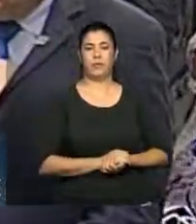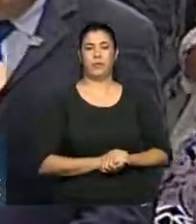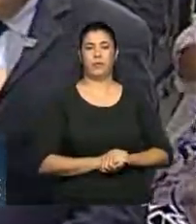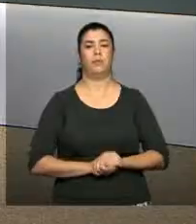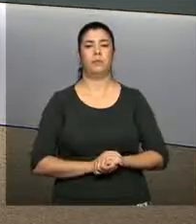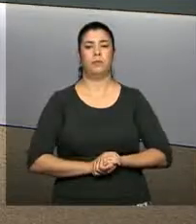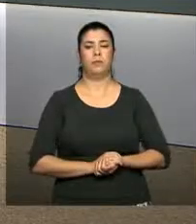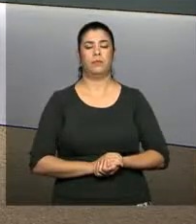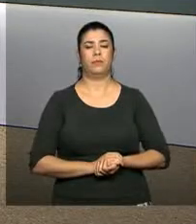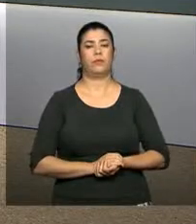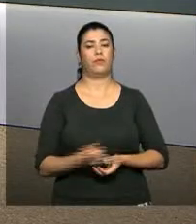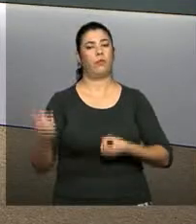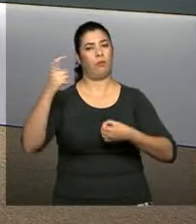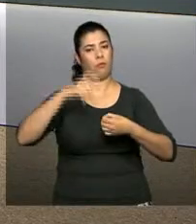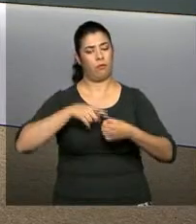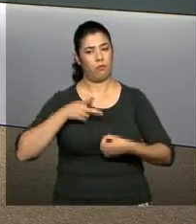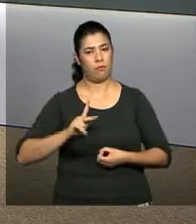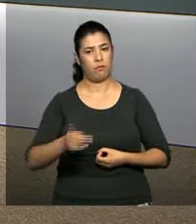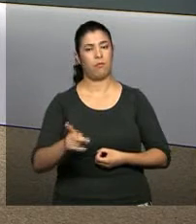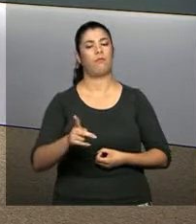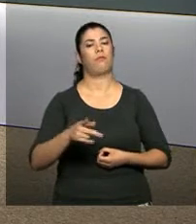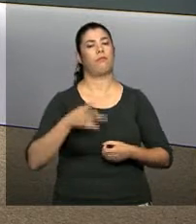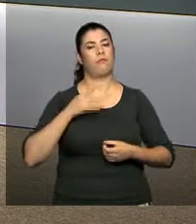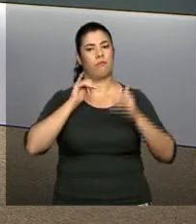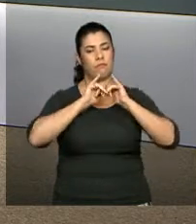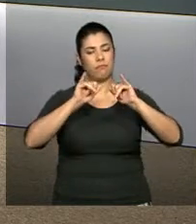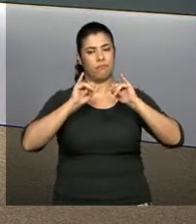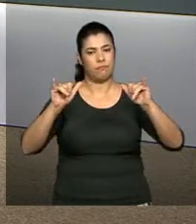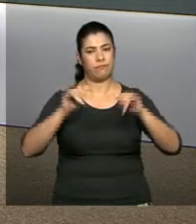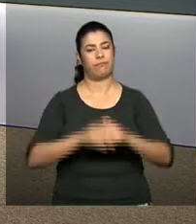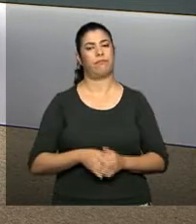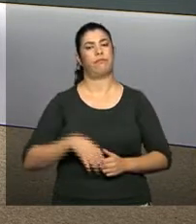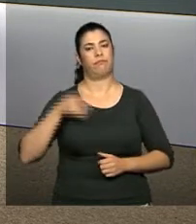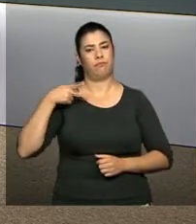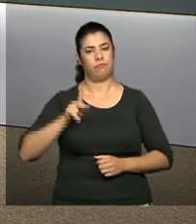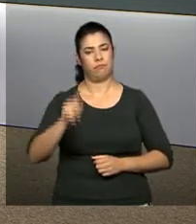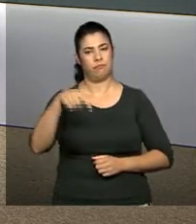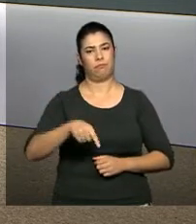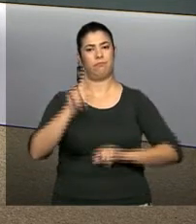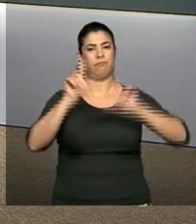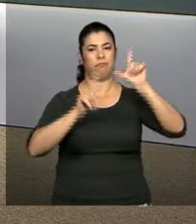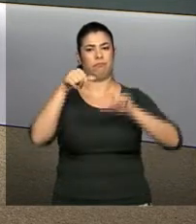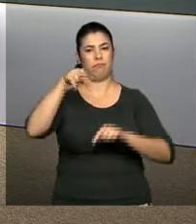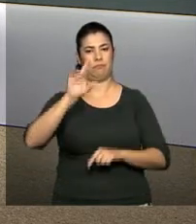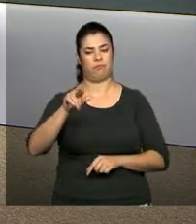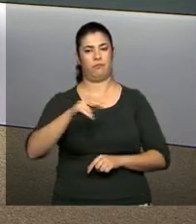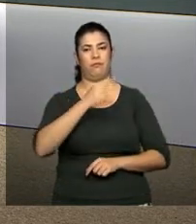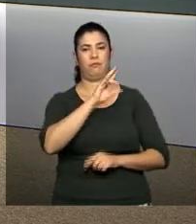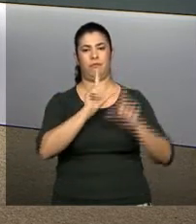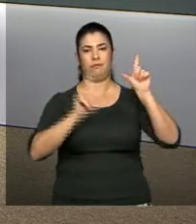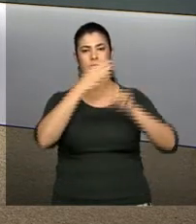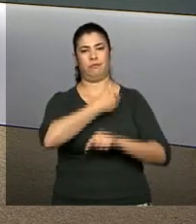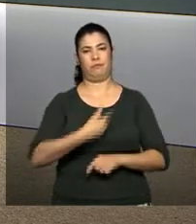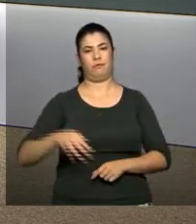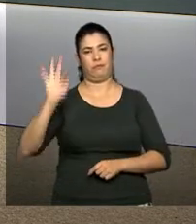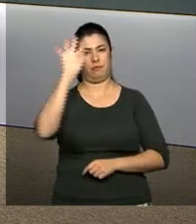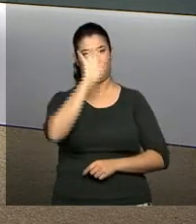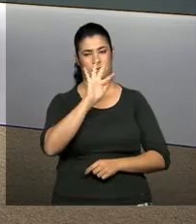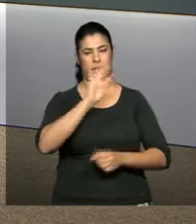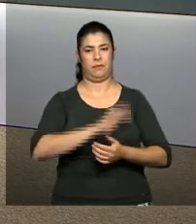e nós podemos voltar a qualquer momento com outras informações continue com a gente e nbr a tv do governo